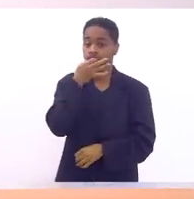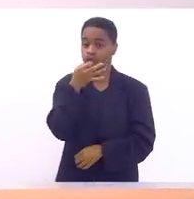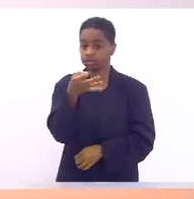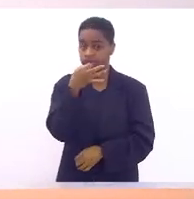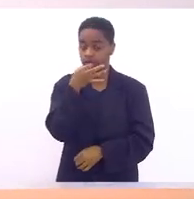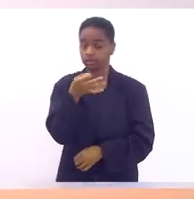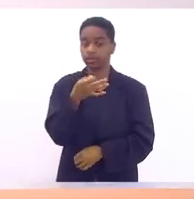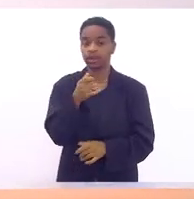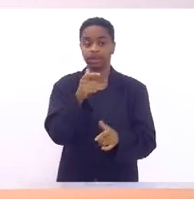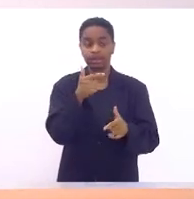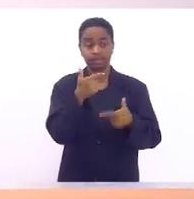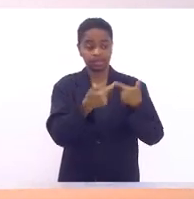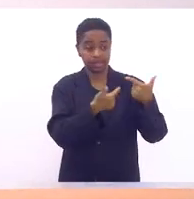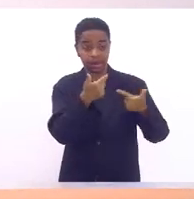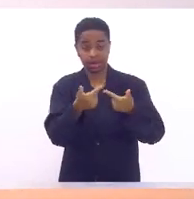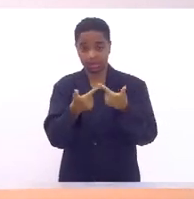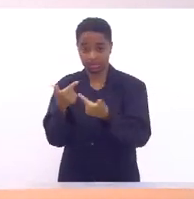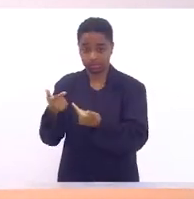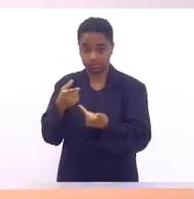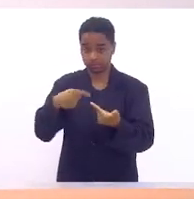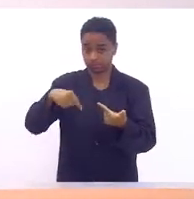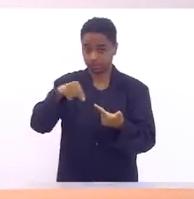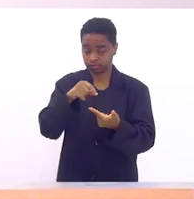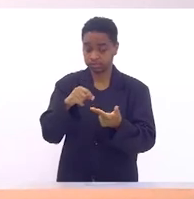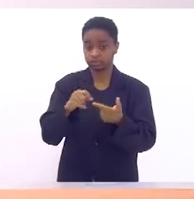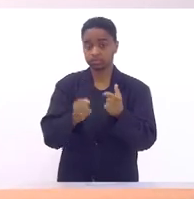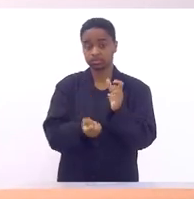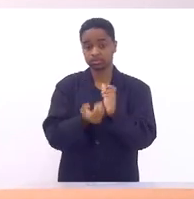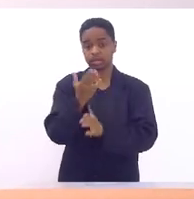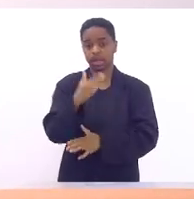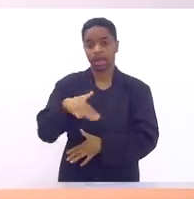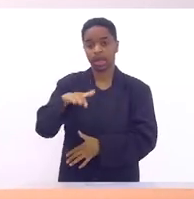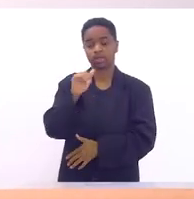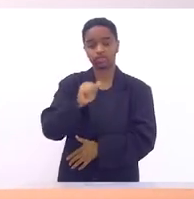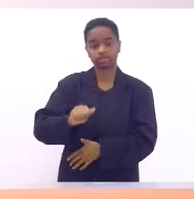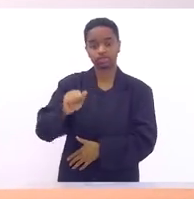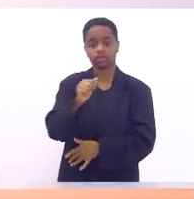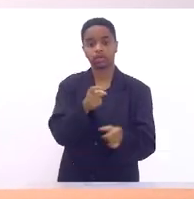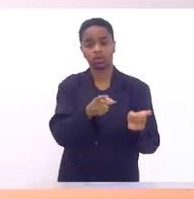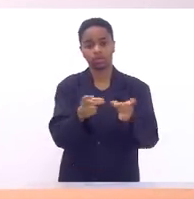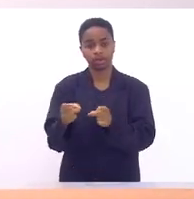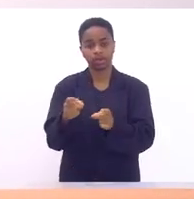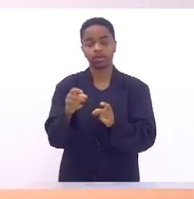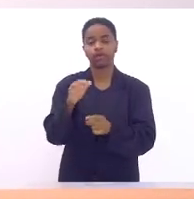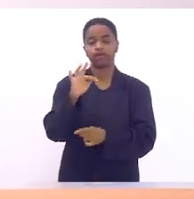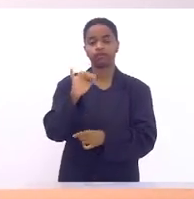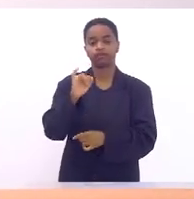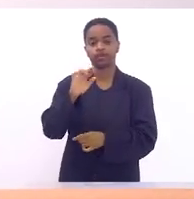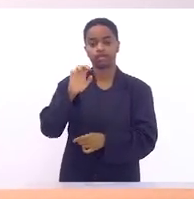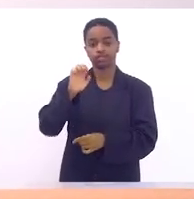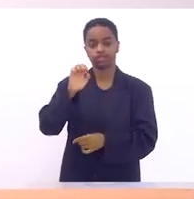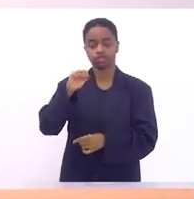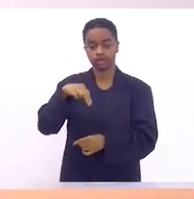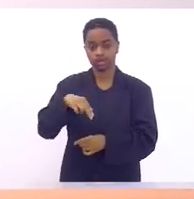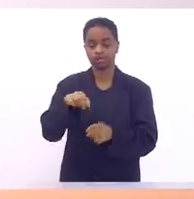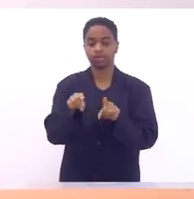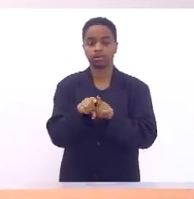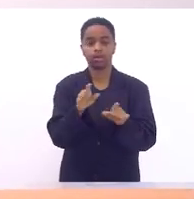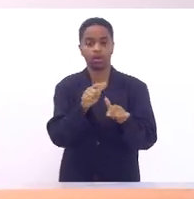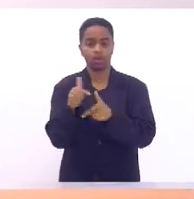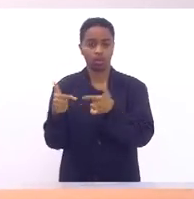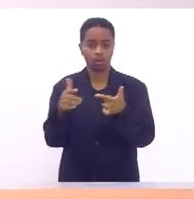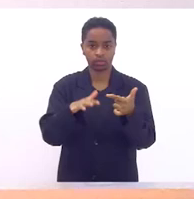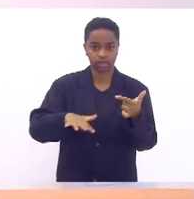todos esses trabalhos que hoje são desenvolvidos pela associação comercial pela fijan e por outros outros